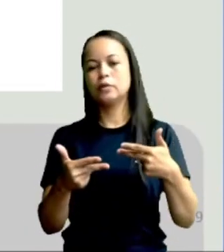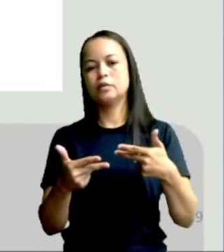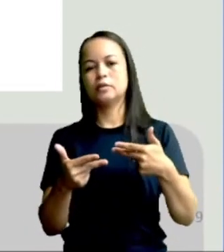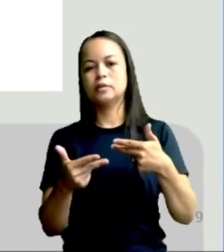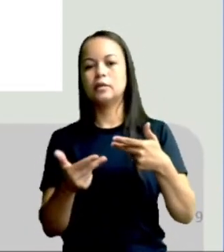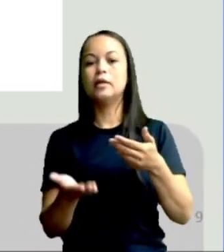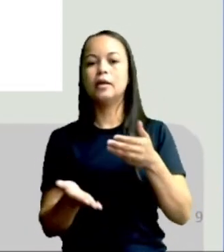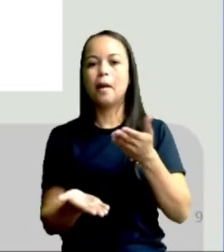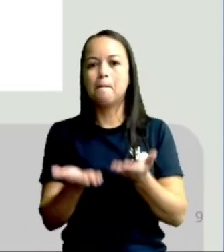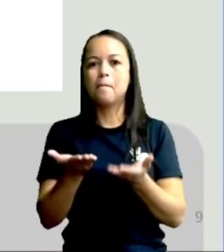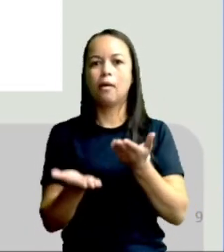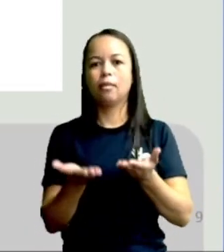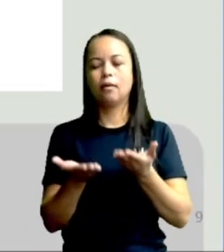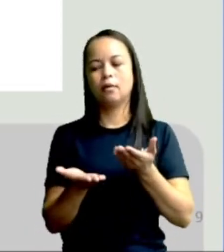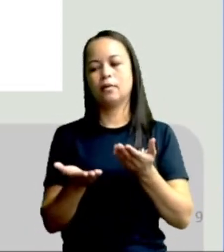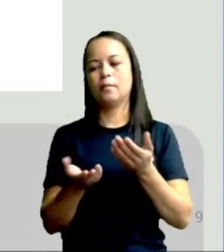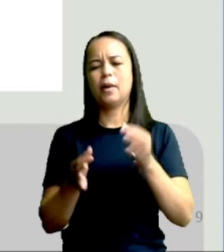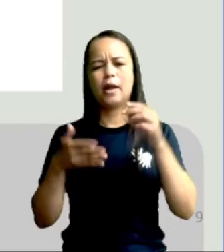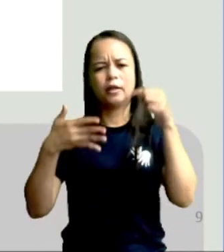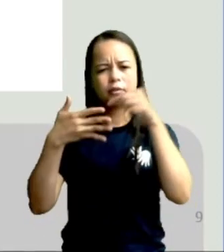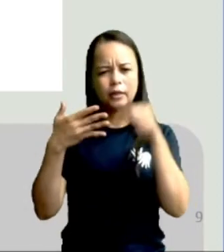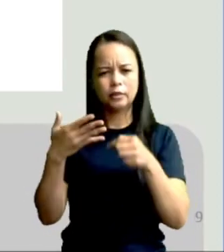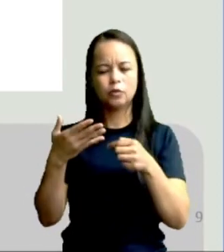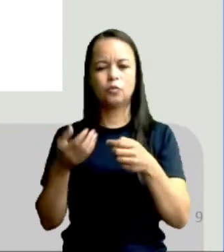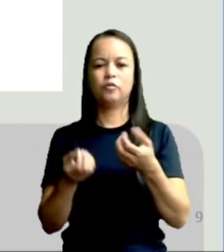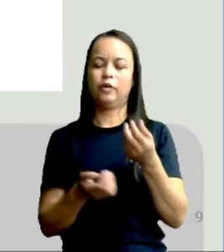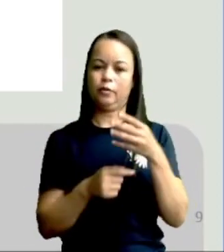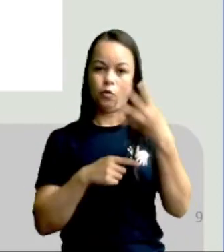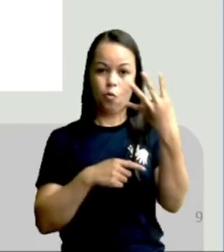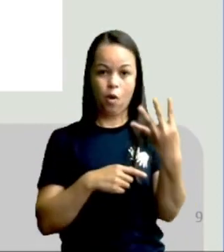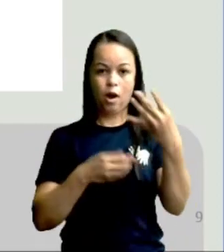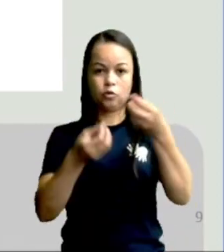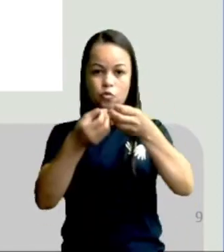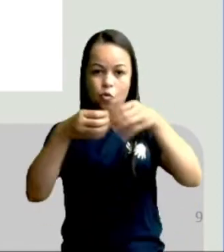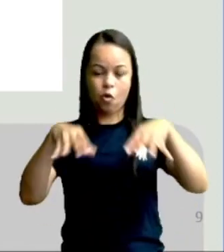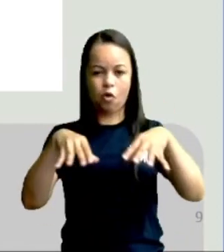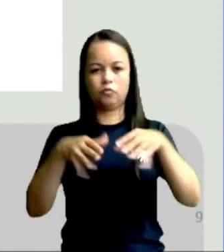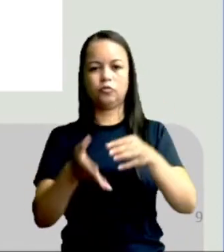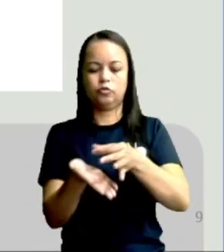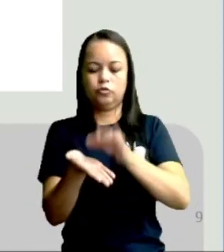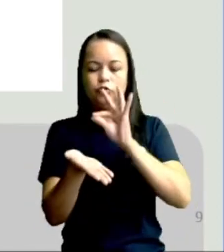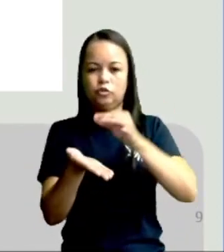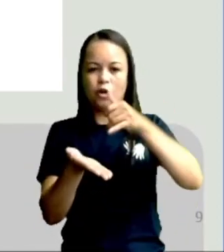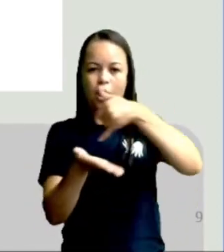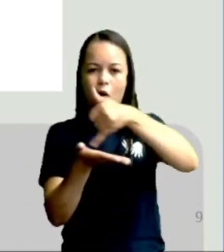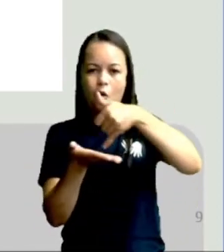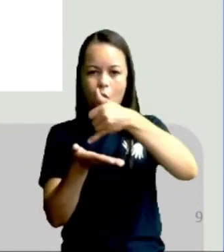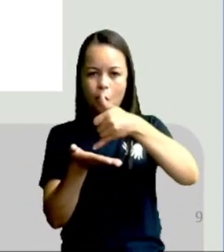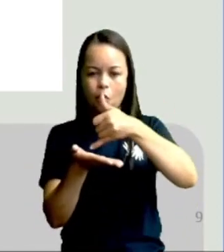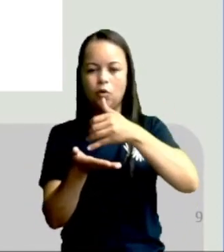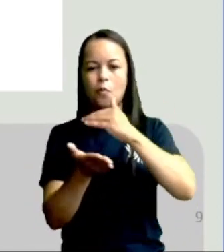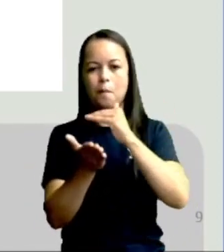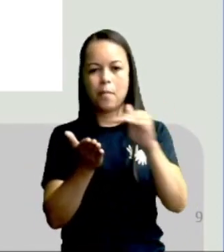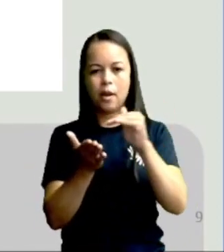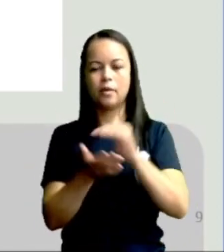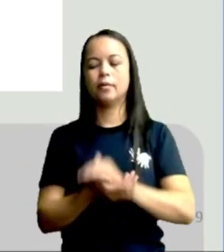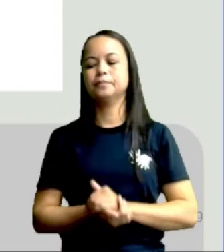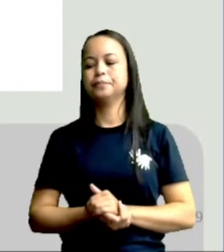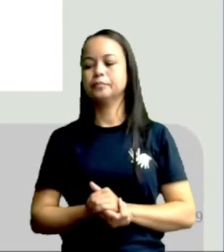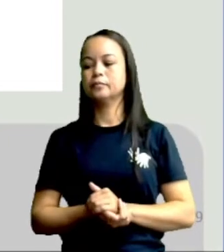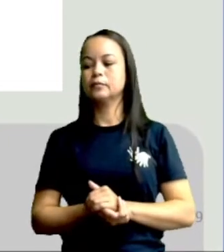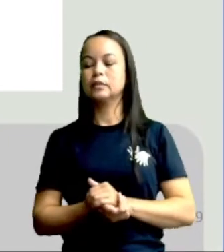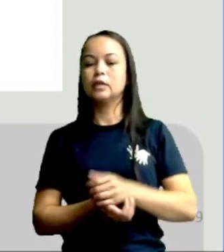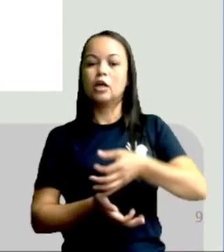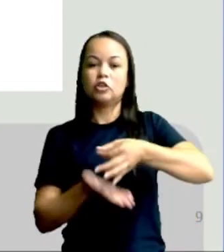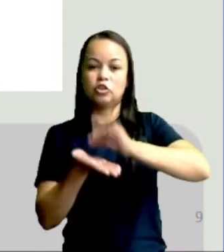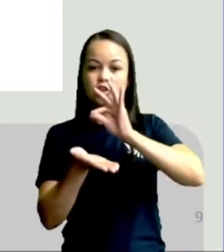bem certinho. Vê só, 4 ovos, meia xícara de chá de óleo, meia xícara de chá de suco